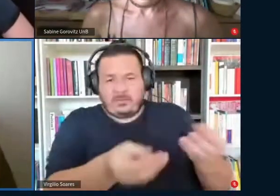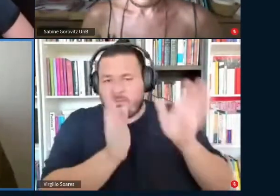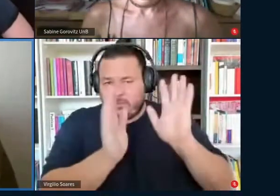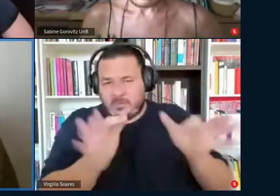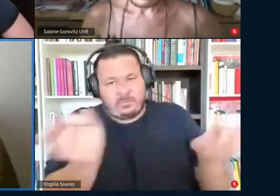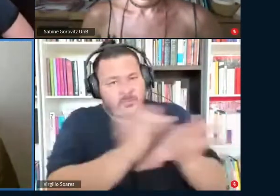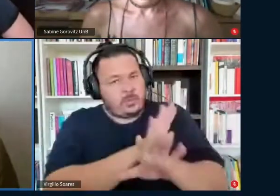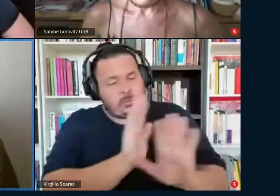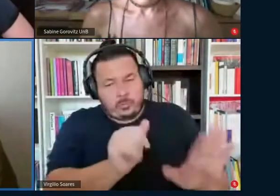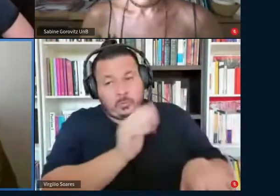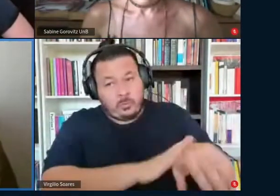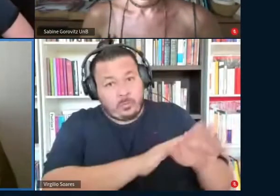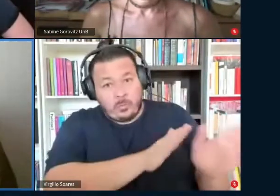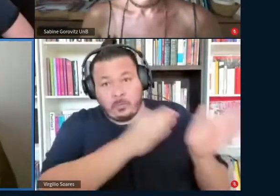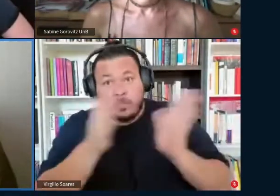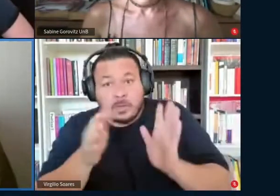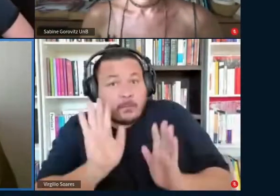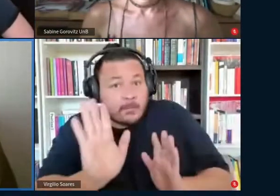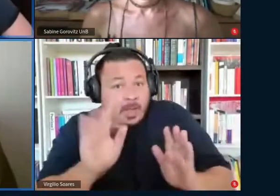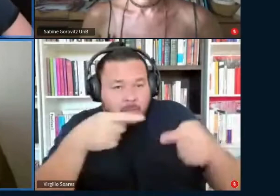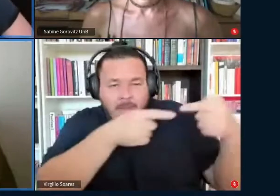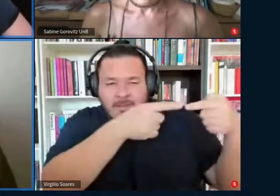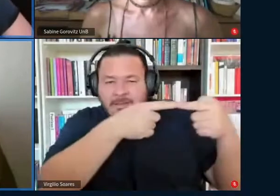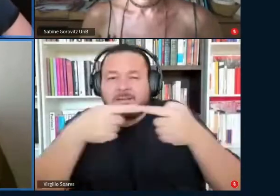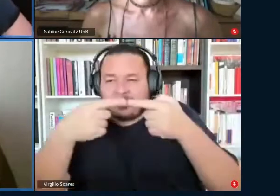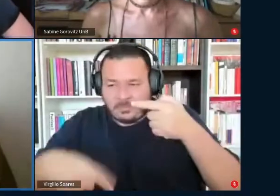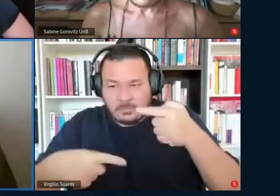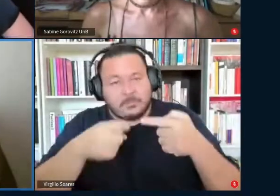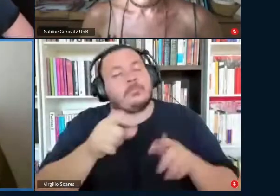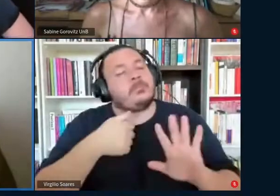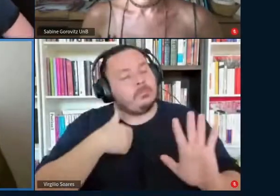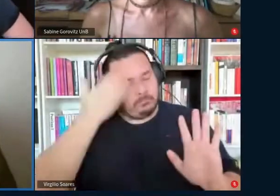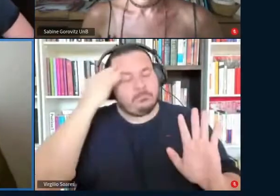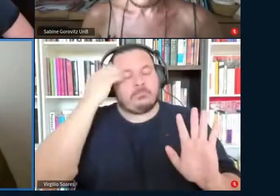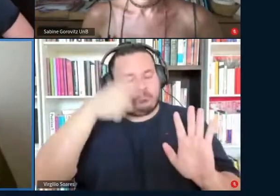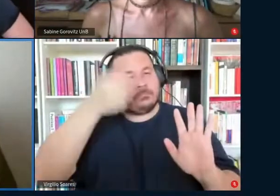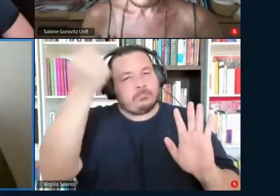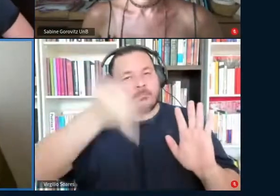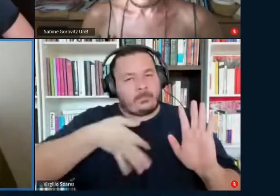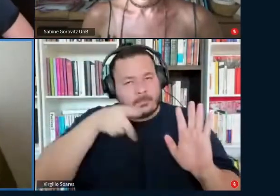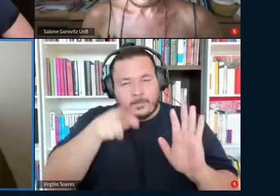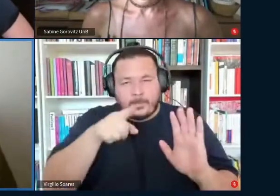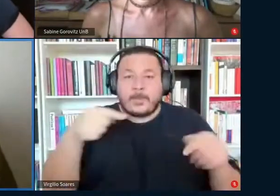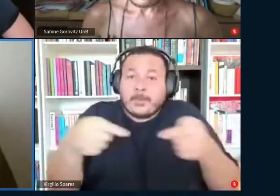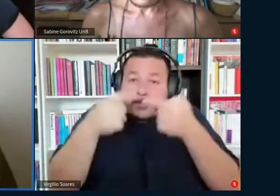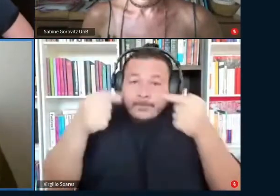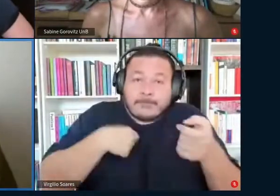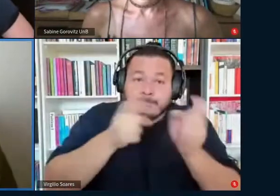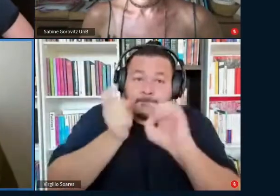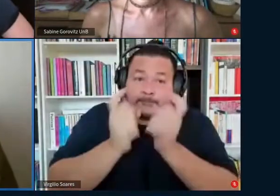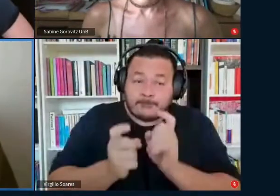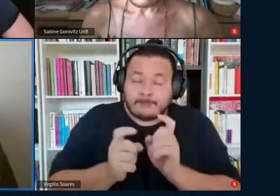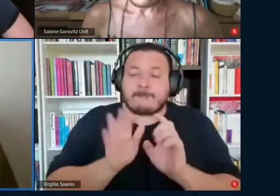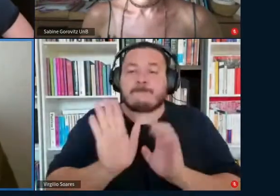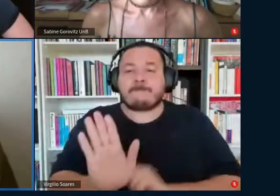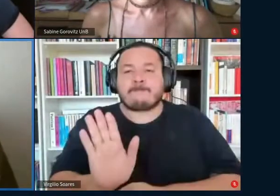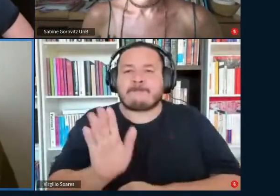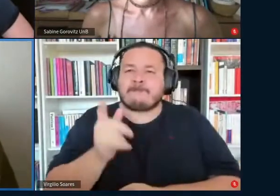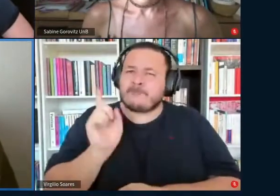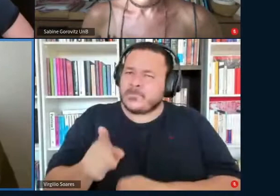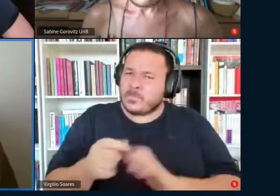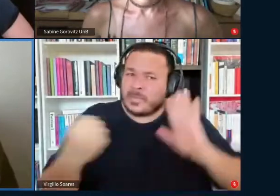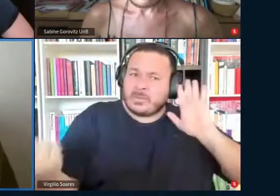momento. Agora, esse da ruptura, eu entendo o que você fala das questões administrativas, mas é um